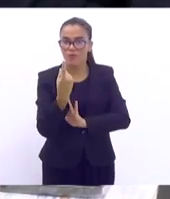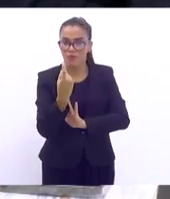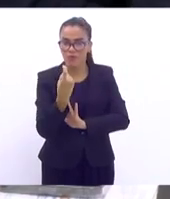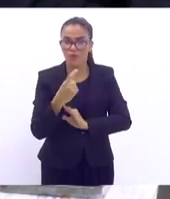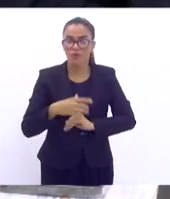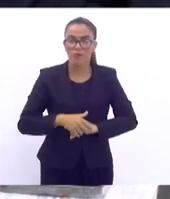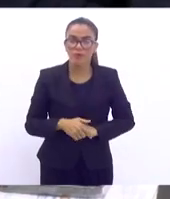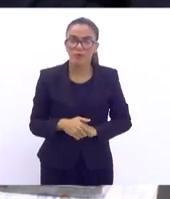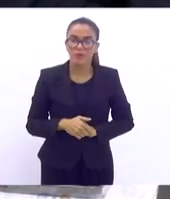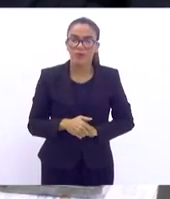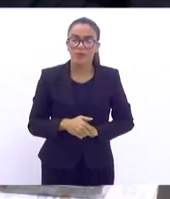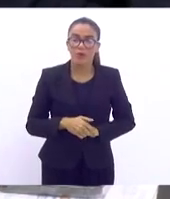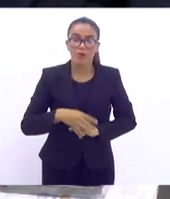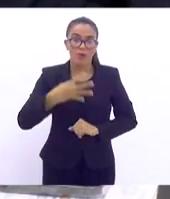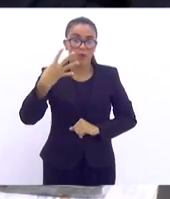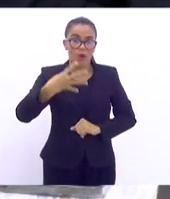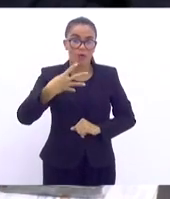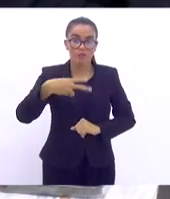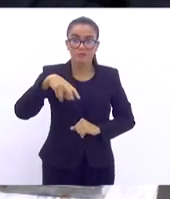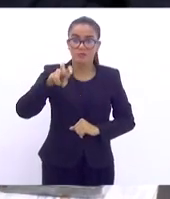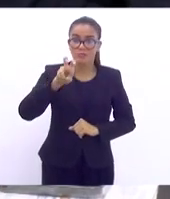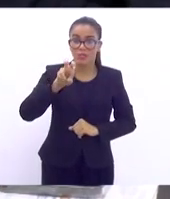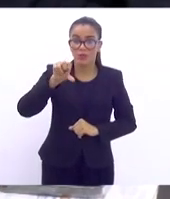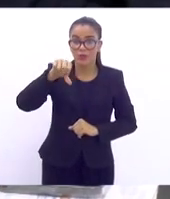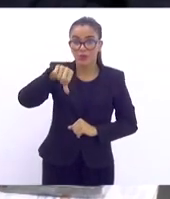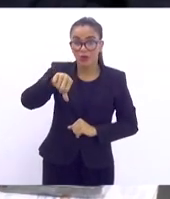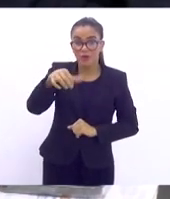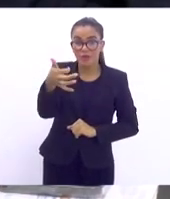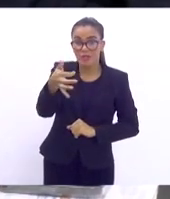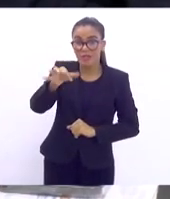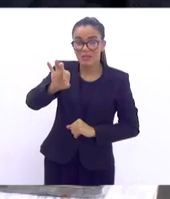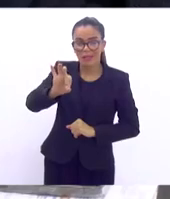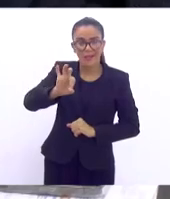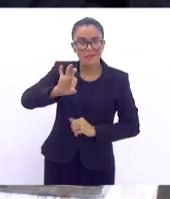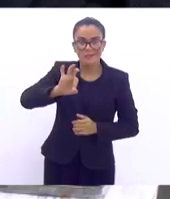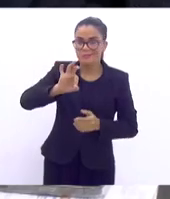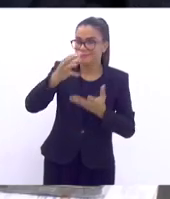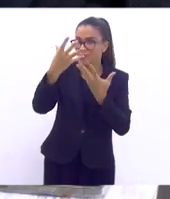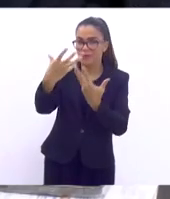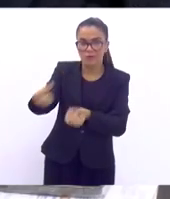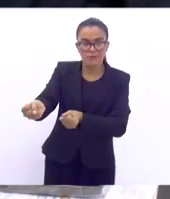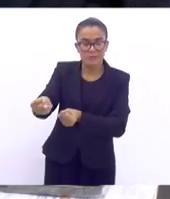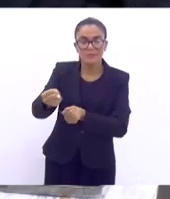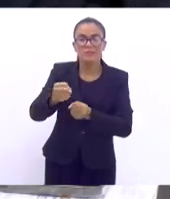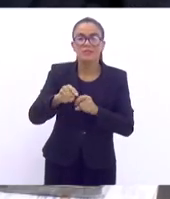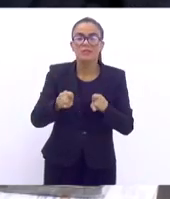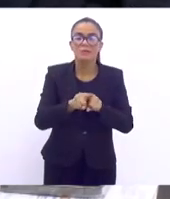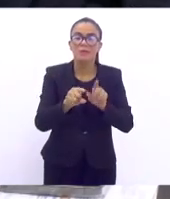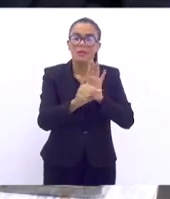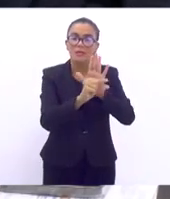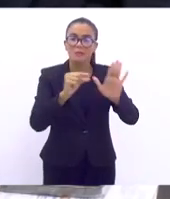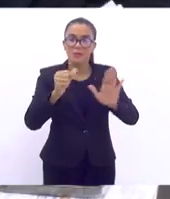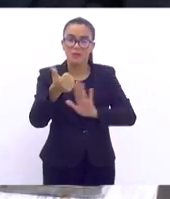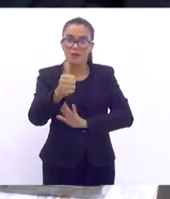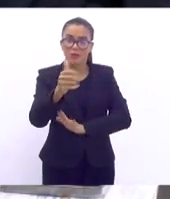submenda 459 e 10 rejeitadas e emenda 11 prejudicada em razão da